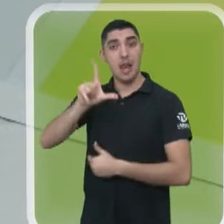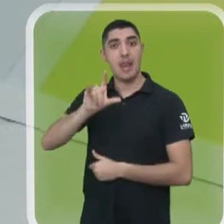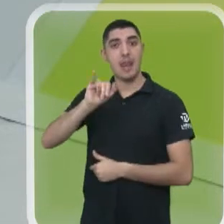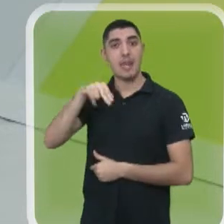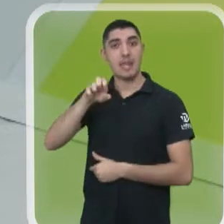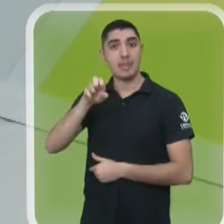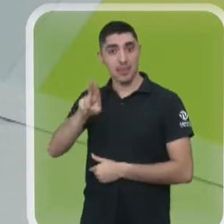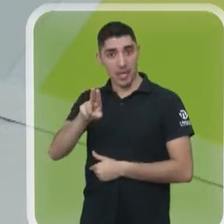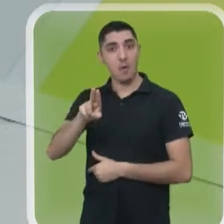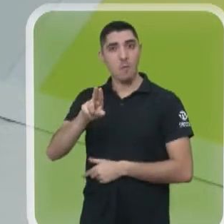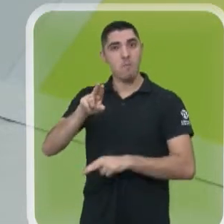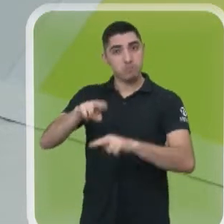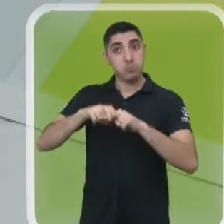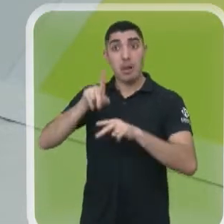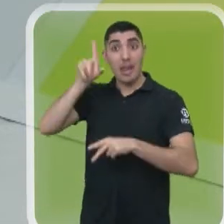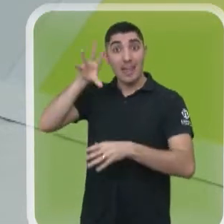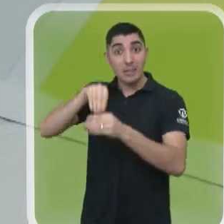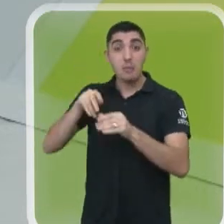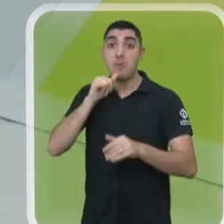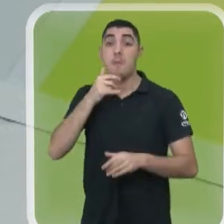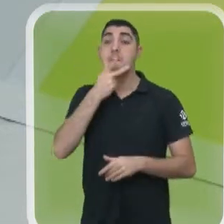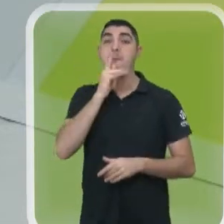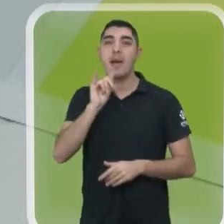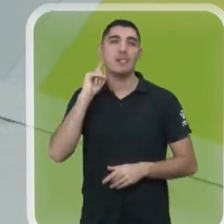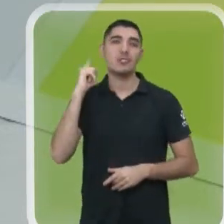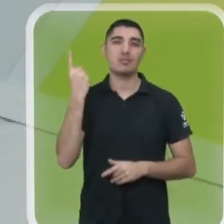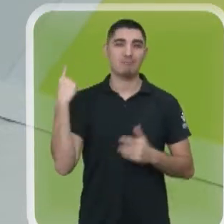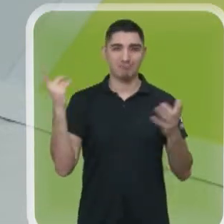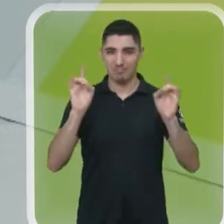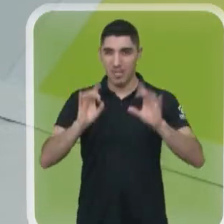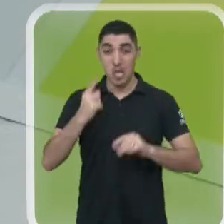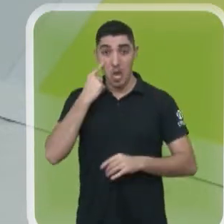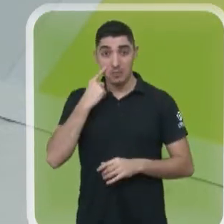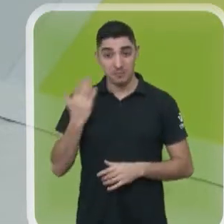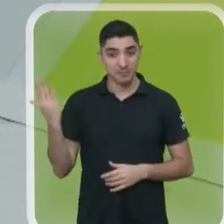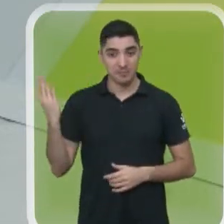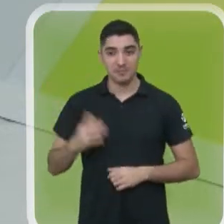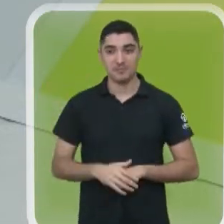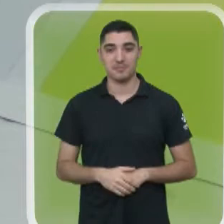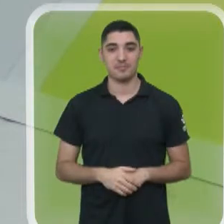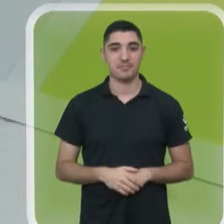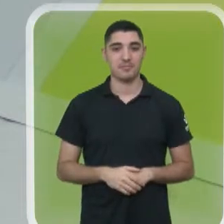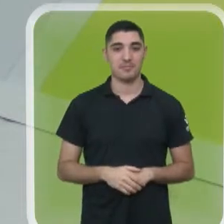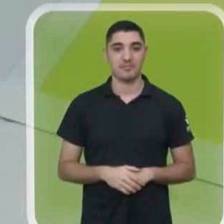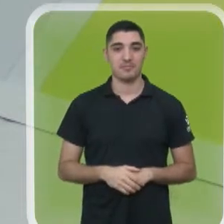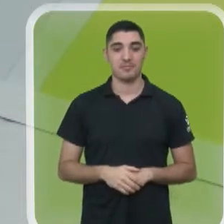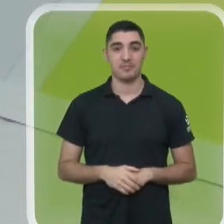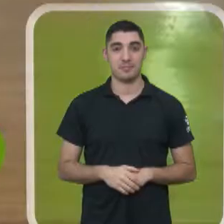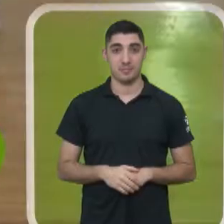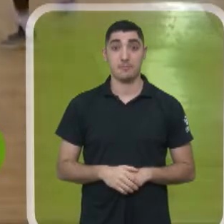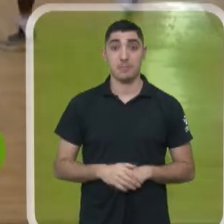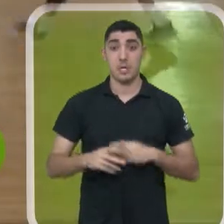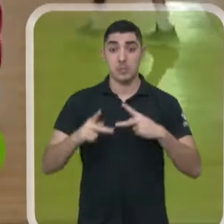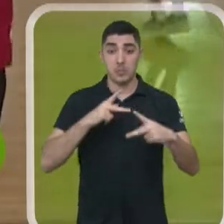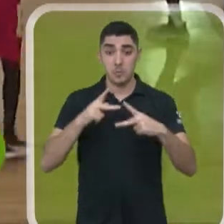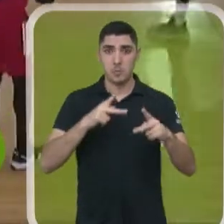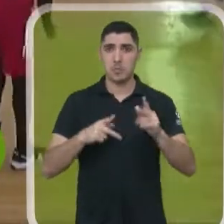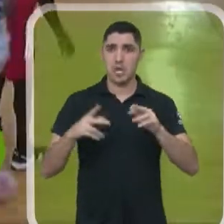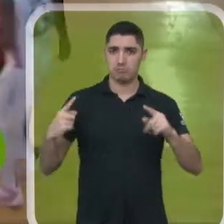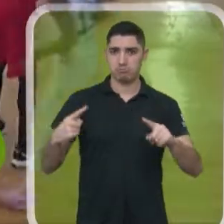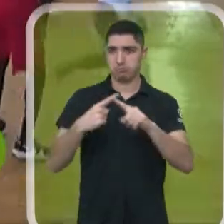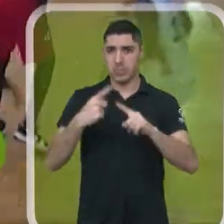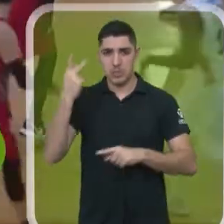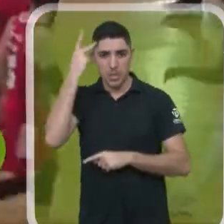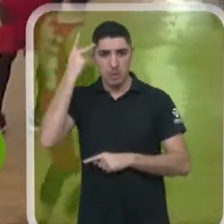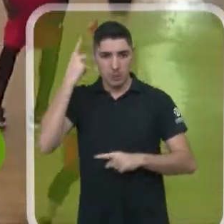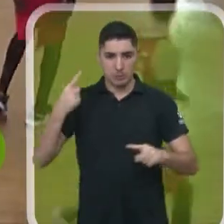em pleno Dia dos Pais viu um grande jogo vamos ver como é que foi coloca Mateus São José Basketball em São Paulo